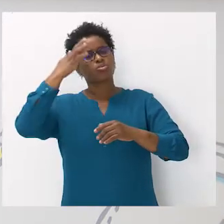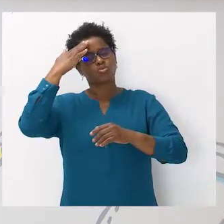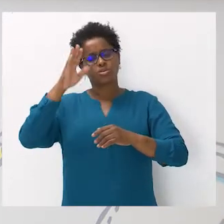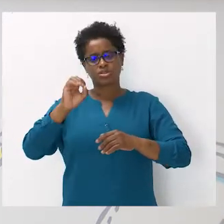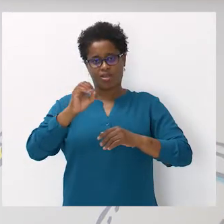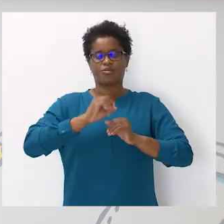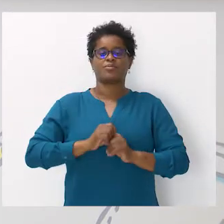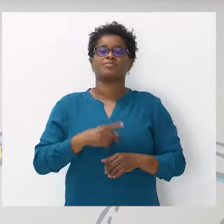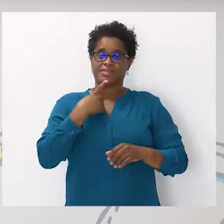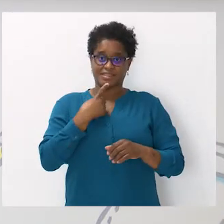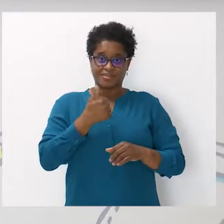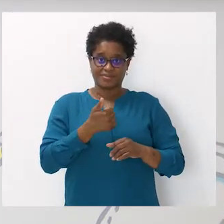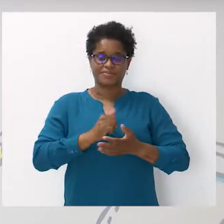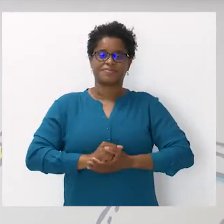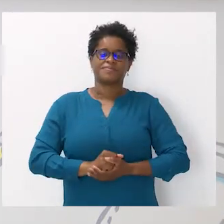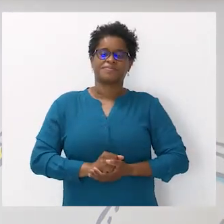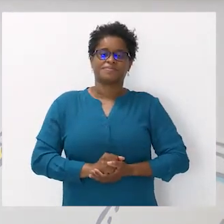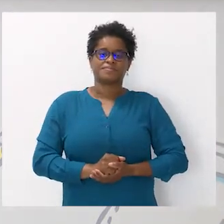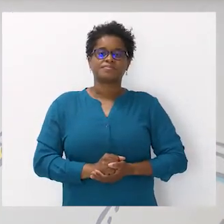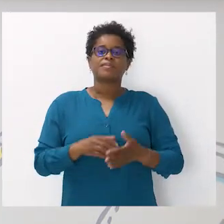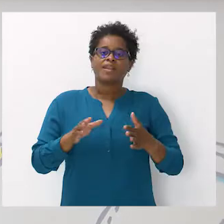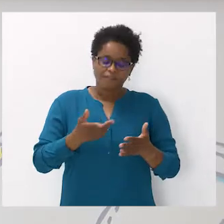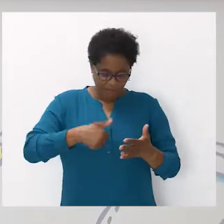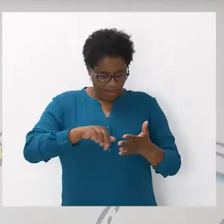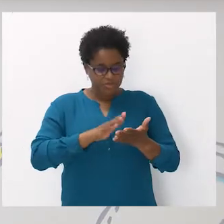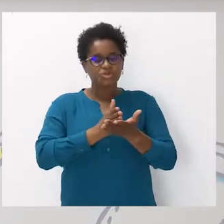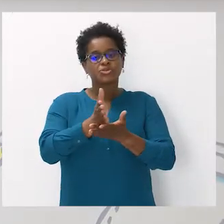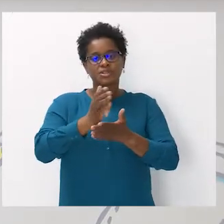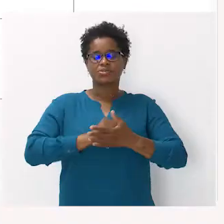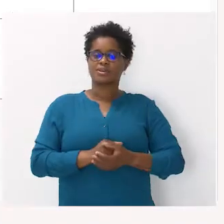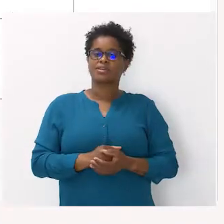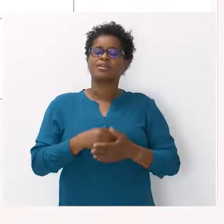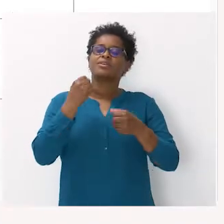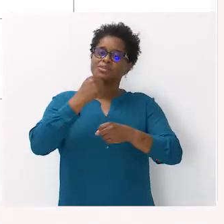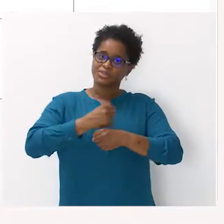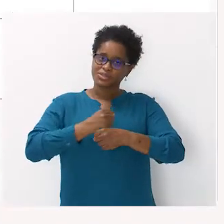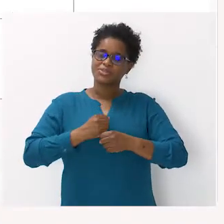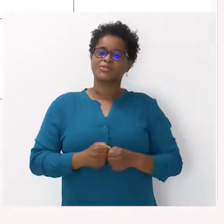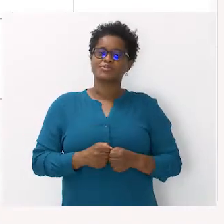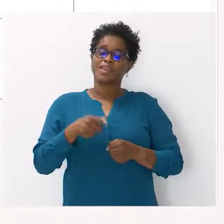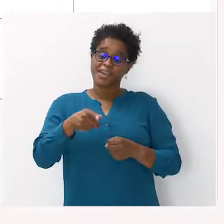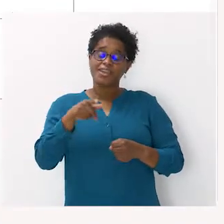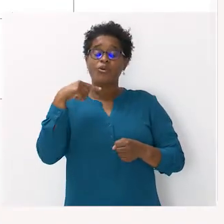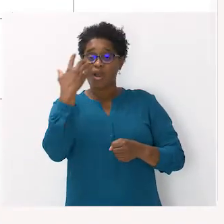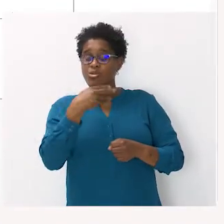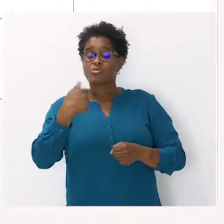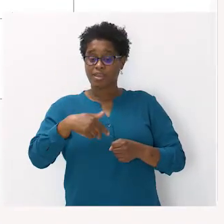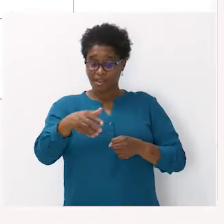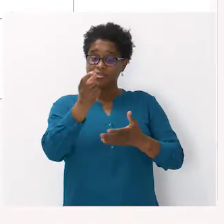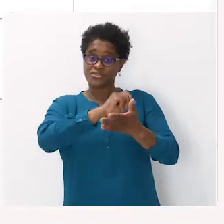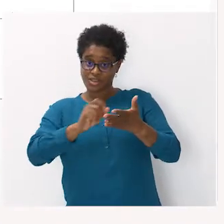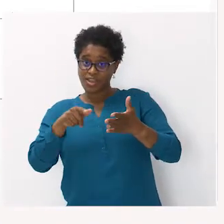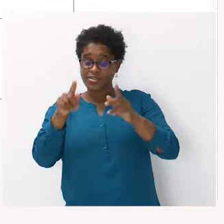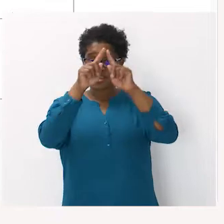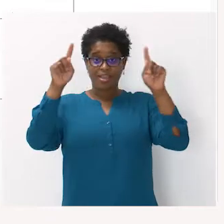número zero. Certo? Vamos prosseguir com o exercício. Aqui o aluno terá que